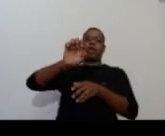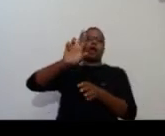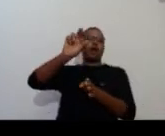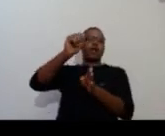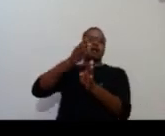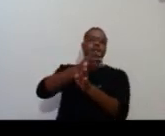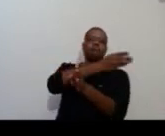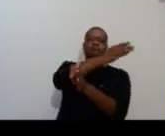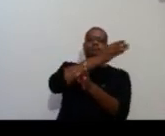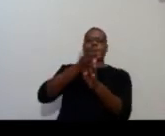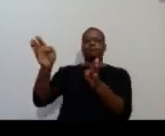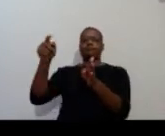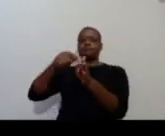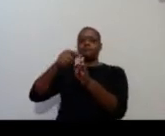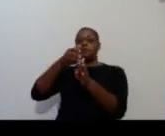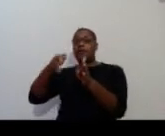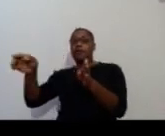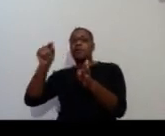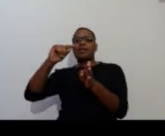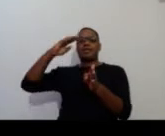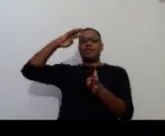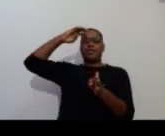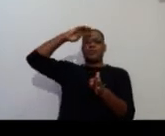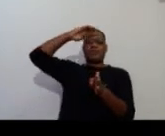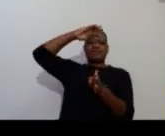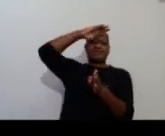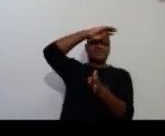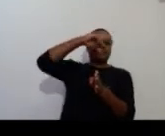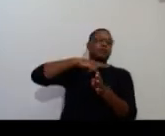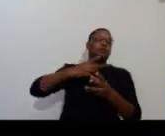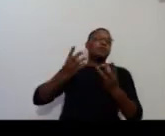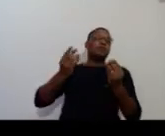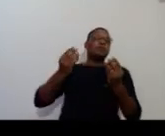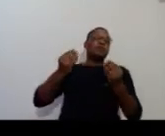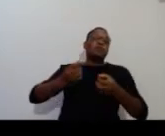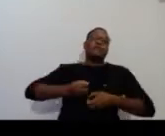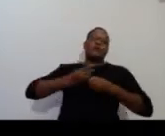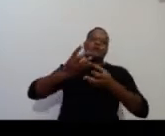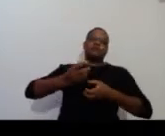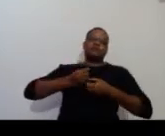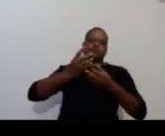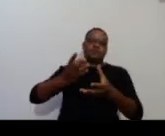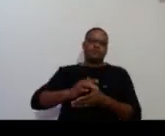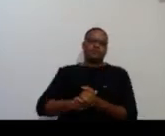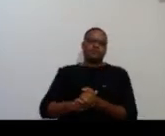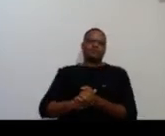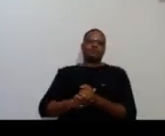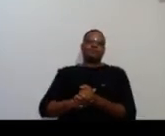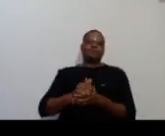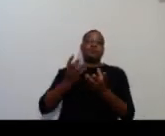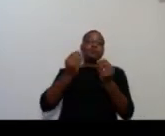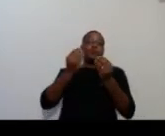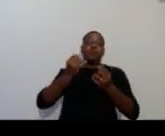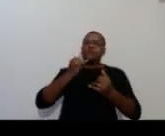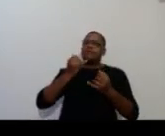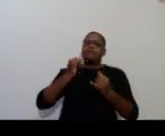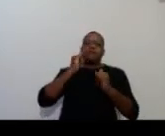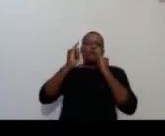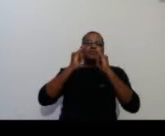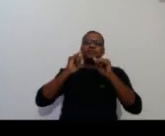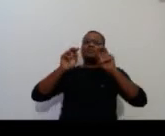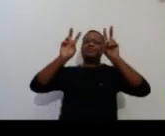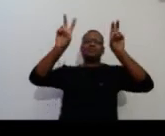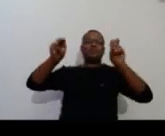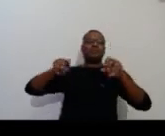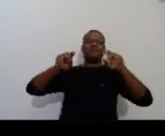muita informação sobre tudo. Sobre tudo, você tem muita informação. Se você quer saber sobre política, tá, jornada de informação. Se você quer saber